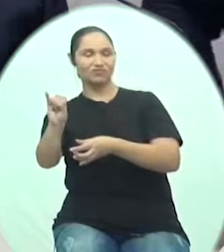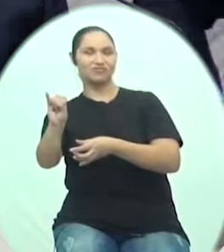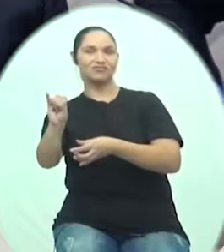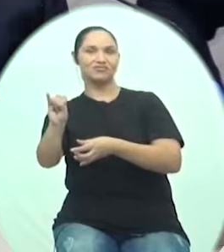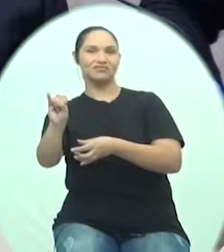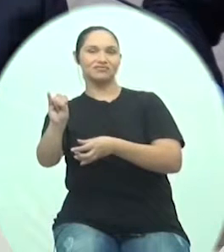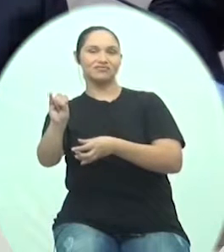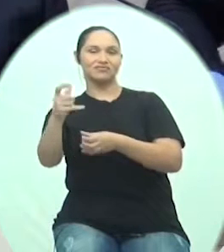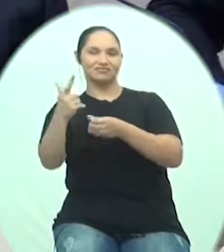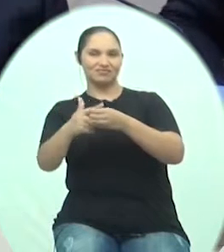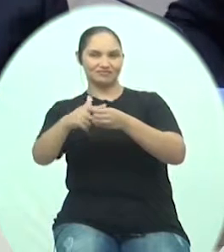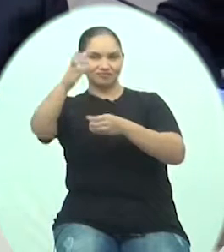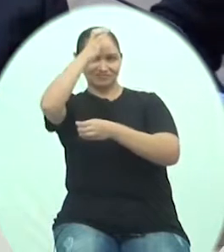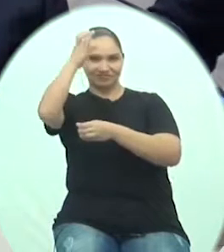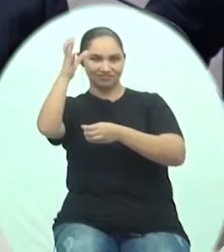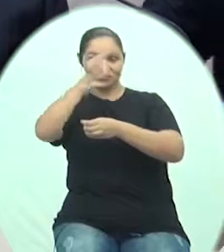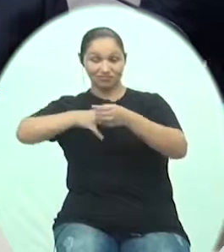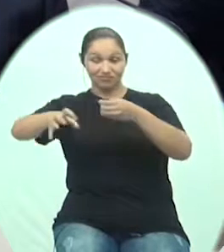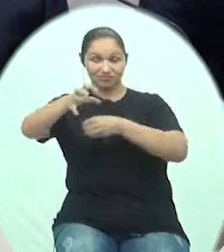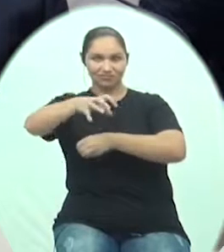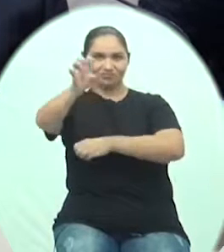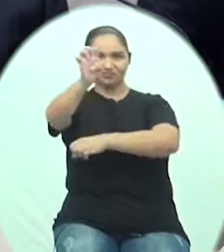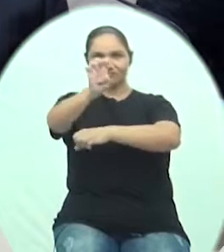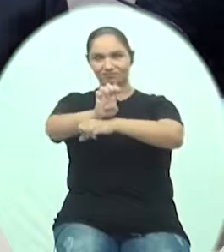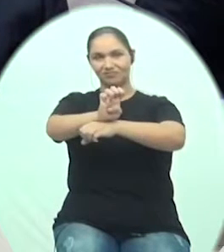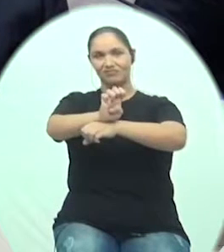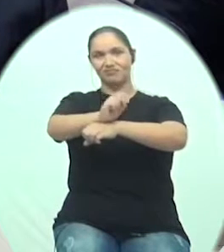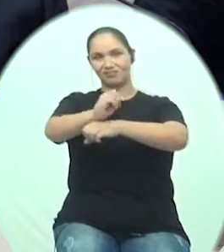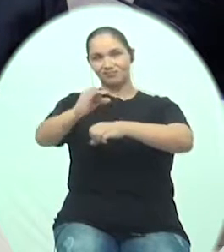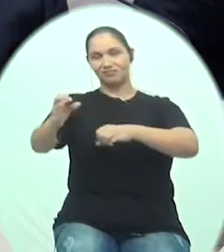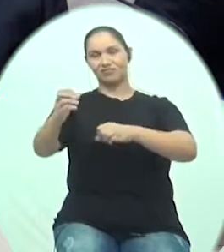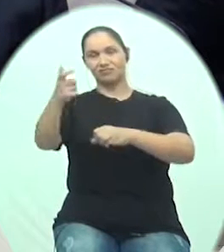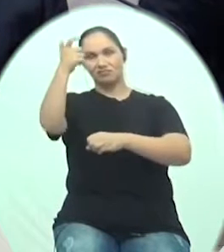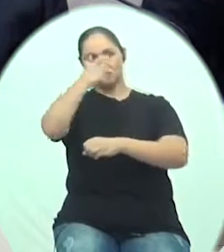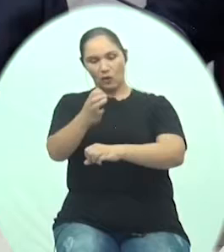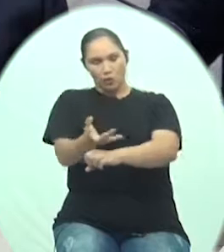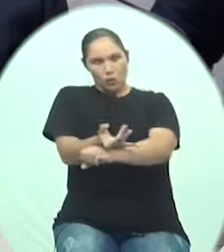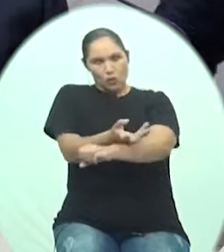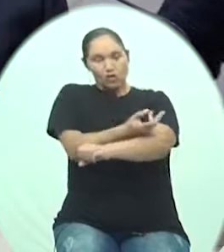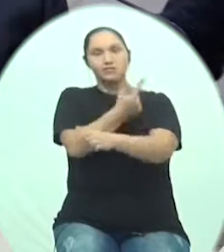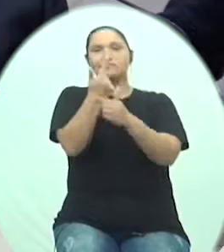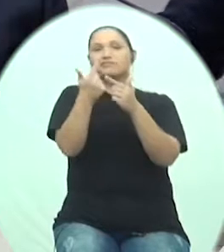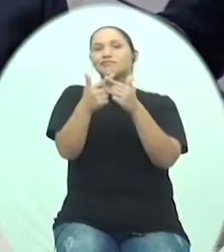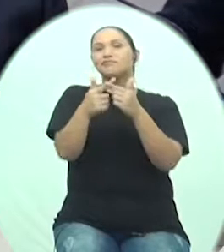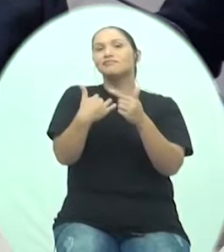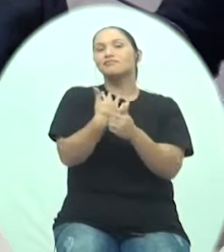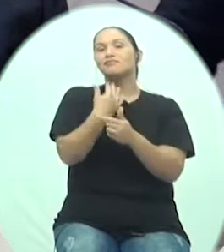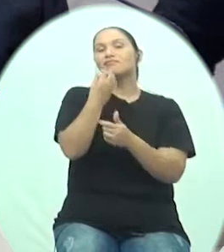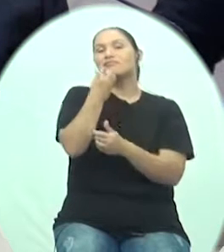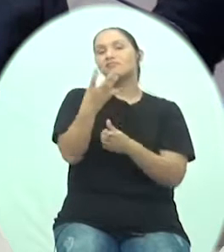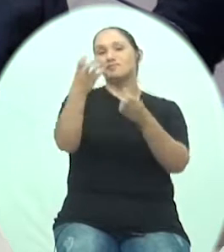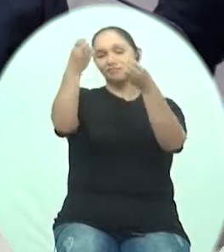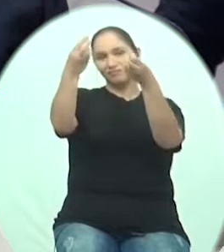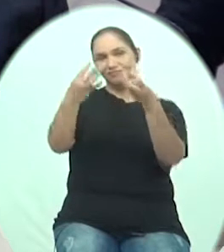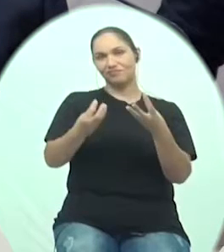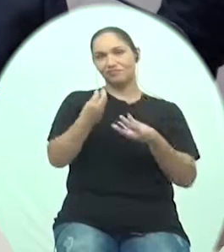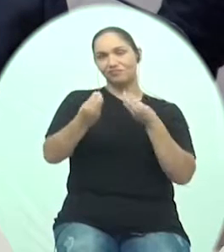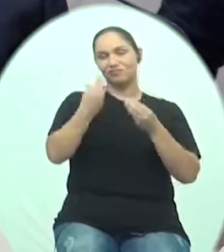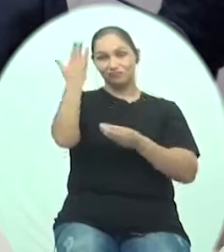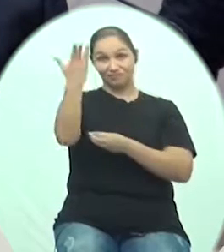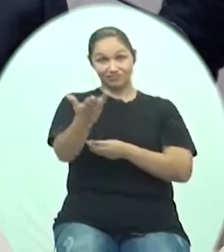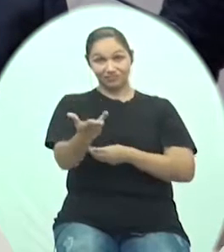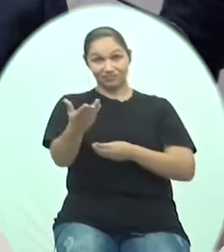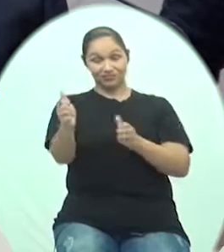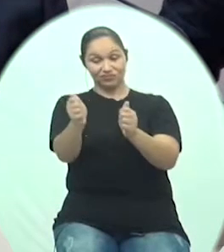eu sei que isso até me emociona saber e dizer o quanto que o senhor e sua família